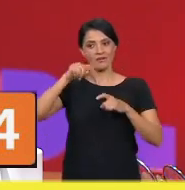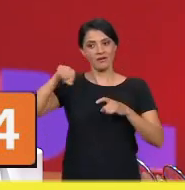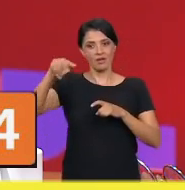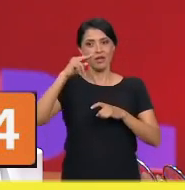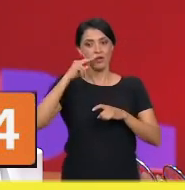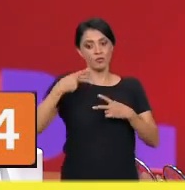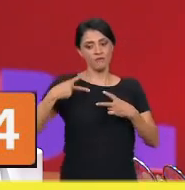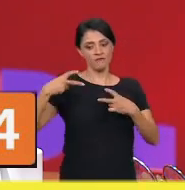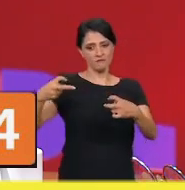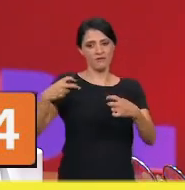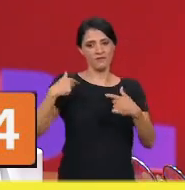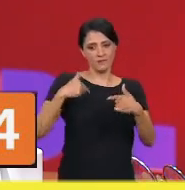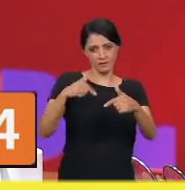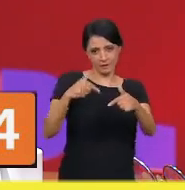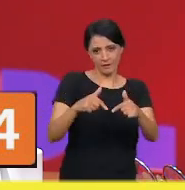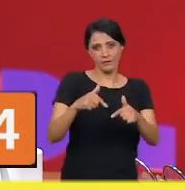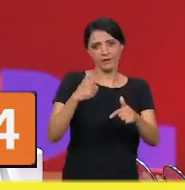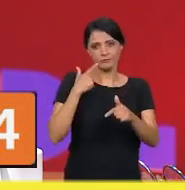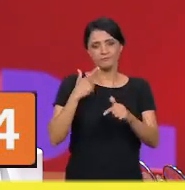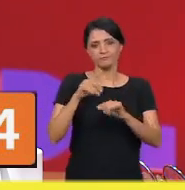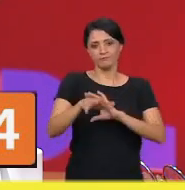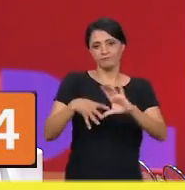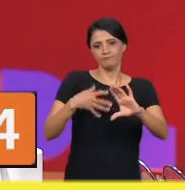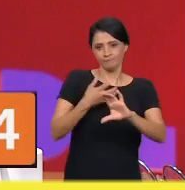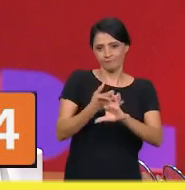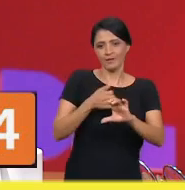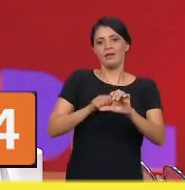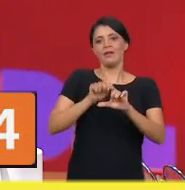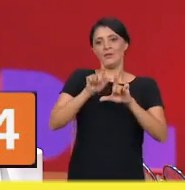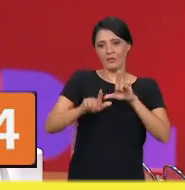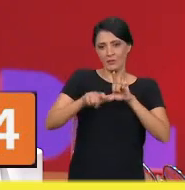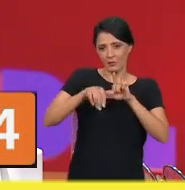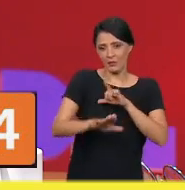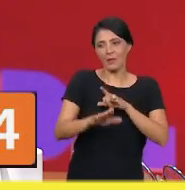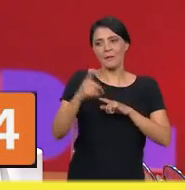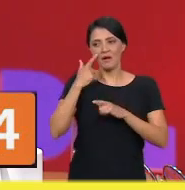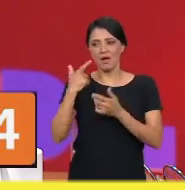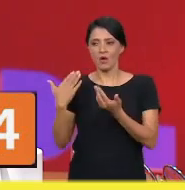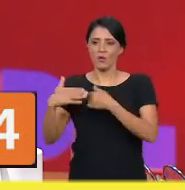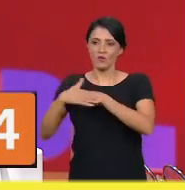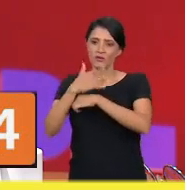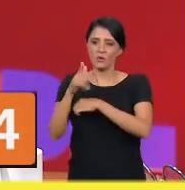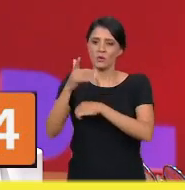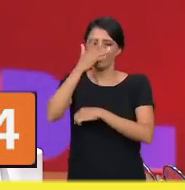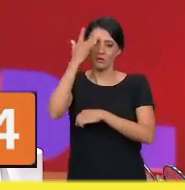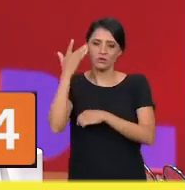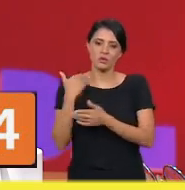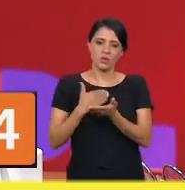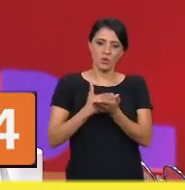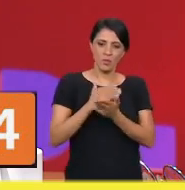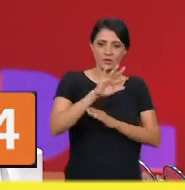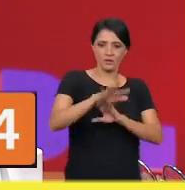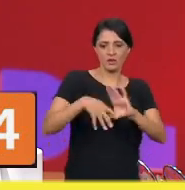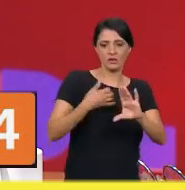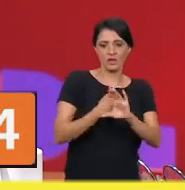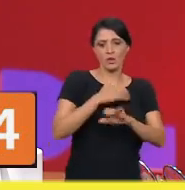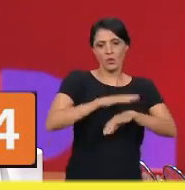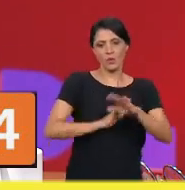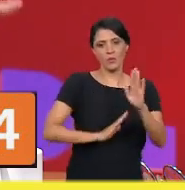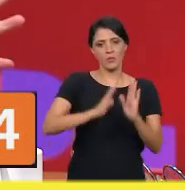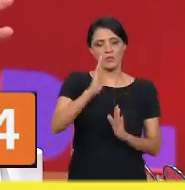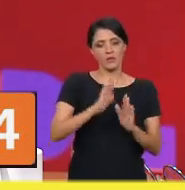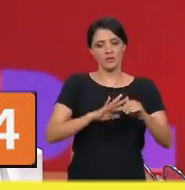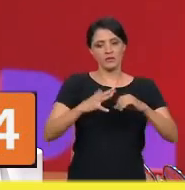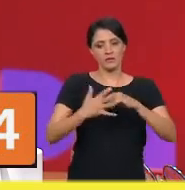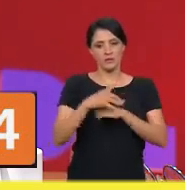tipo de ação. Tá. Mas superando isso e conversando com outras pessoas, eu acabei iniciando o canal durante a pandemia, que ficamos todo